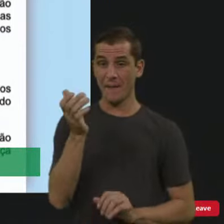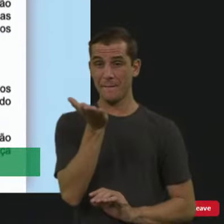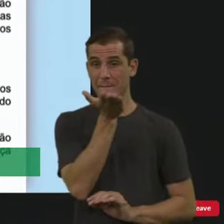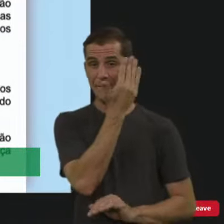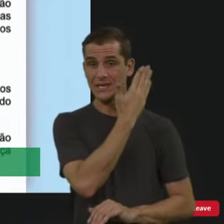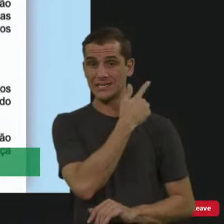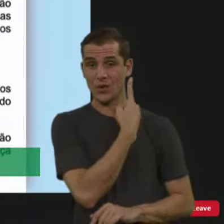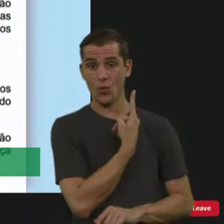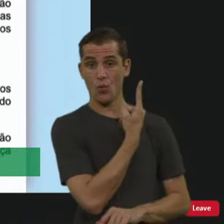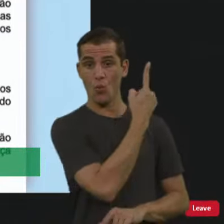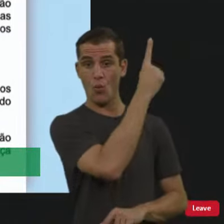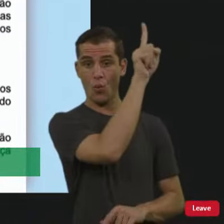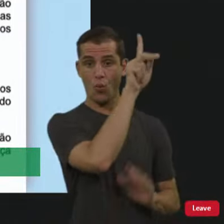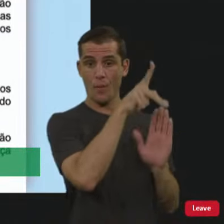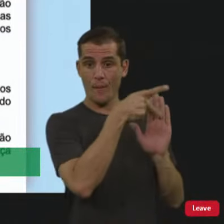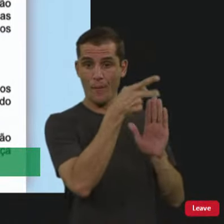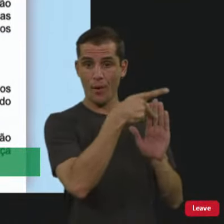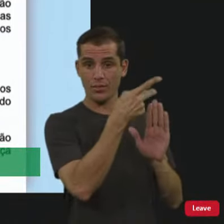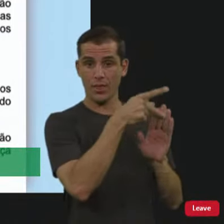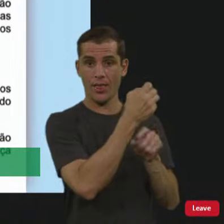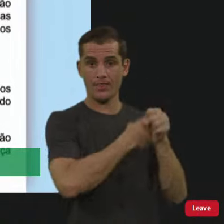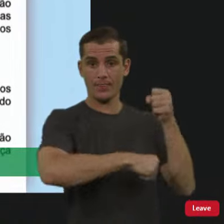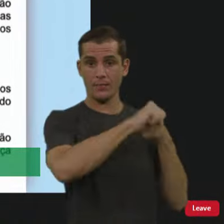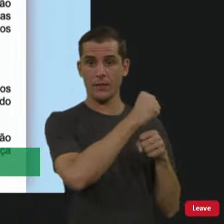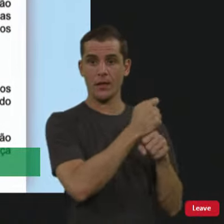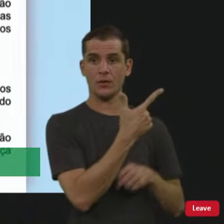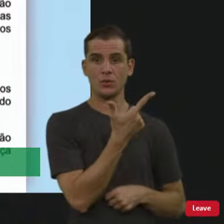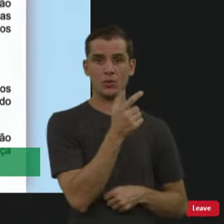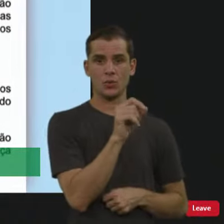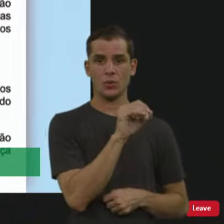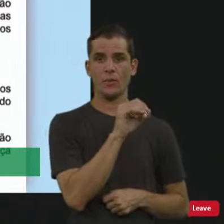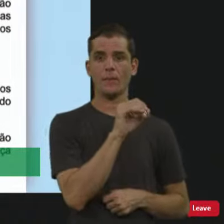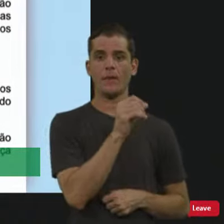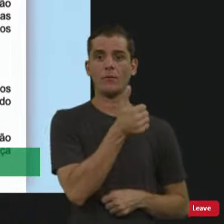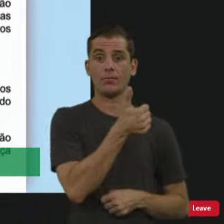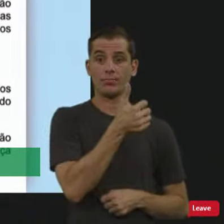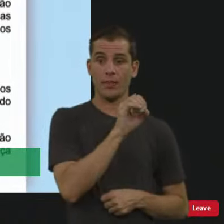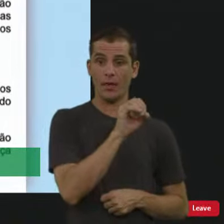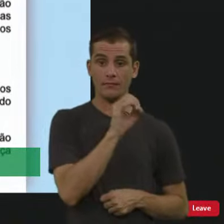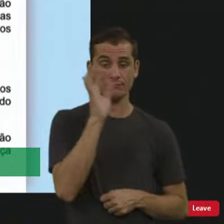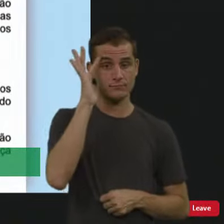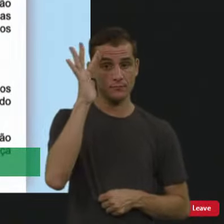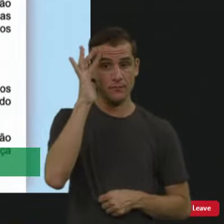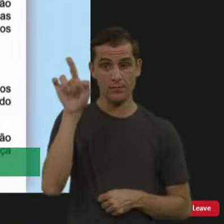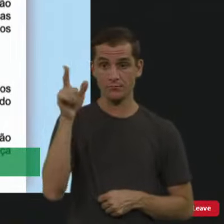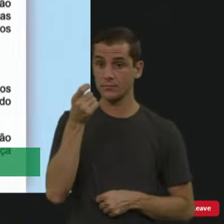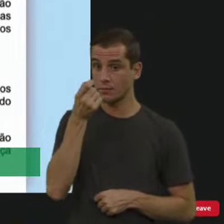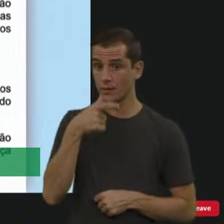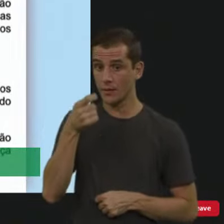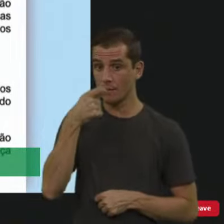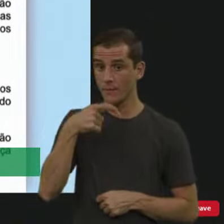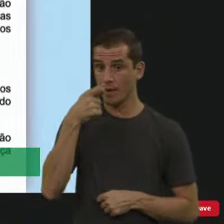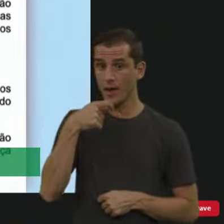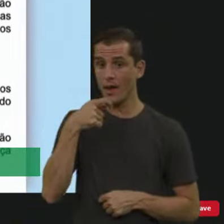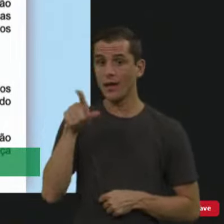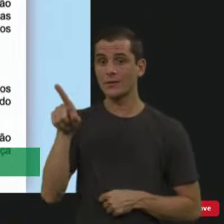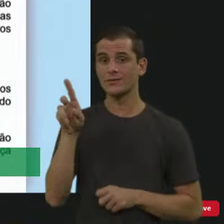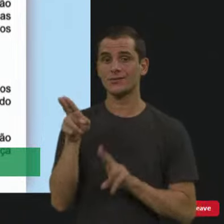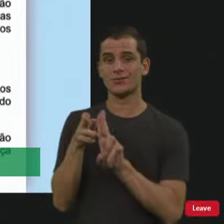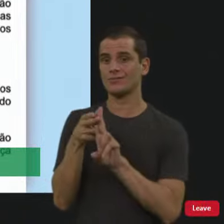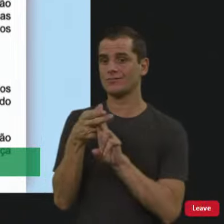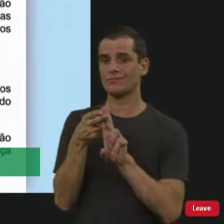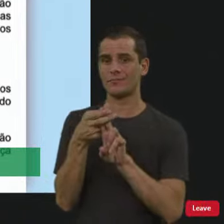sobre o tratamento é de 2010. Então, imaginem, esses medicamentos não são nem comentados no SUS